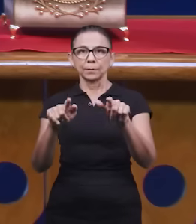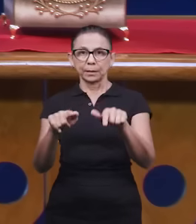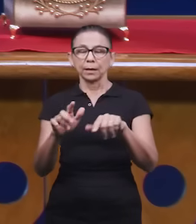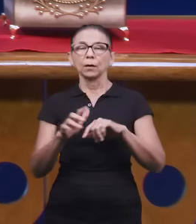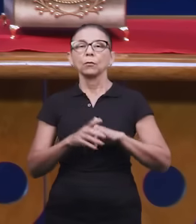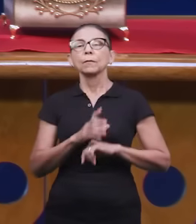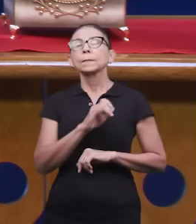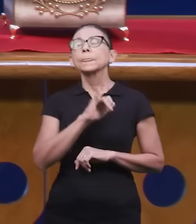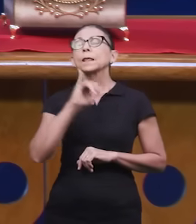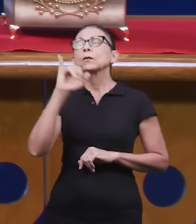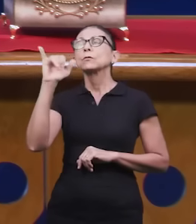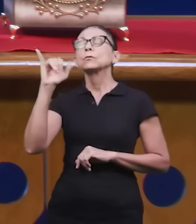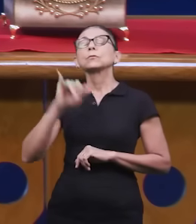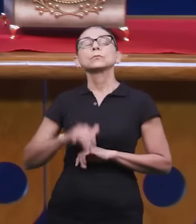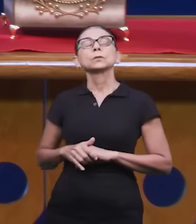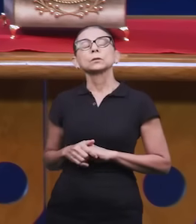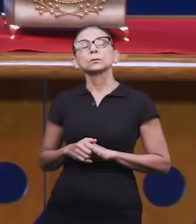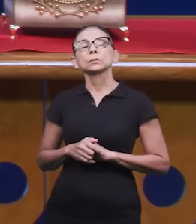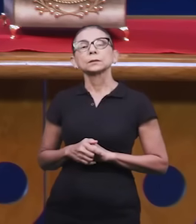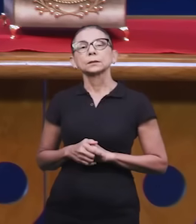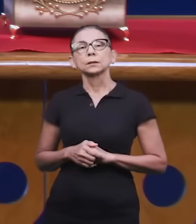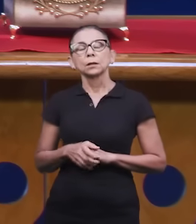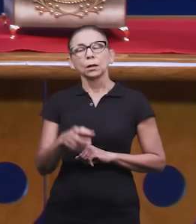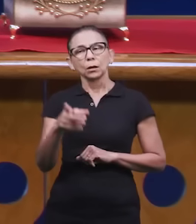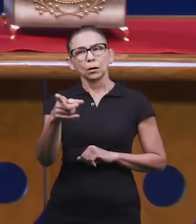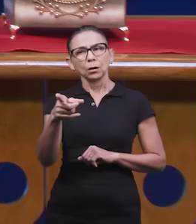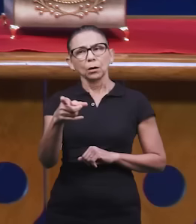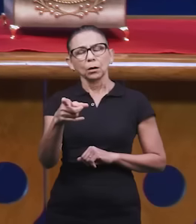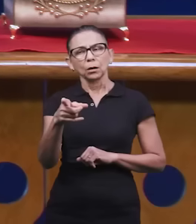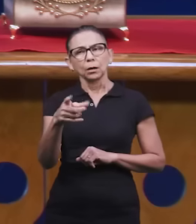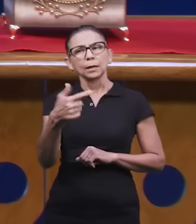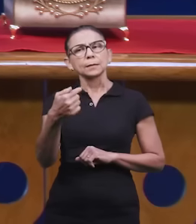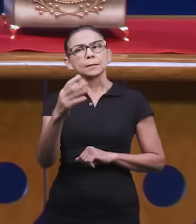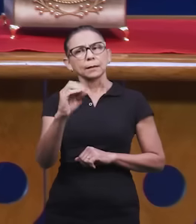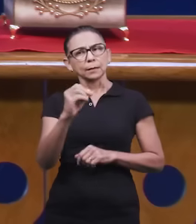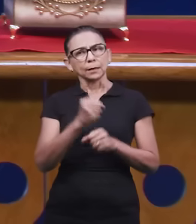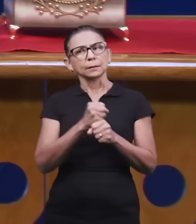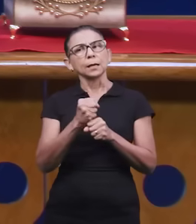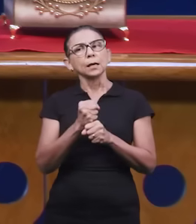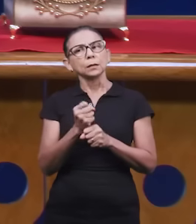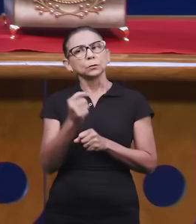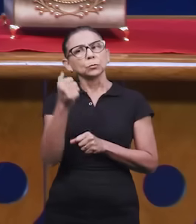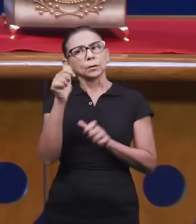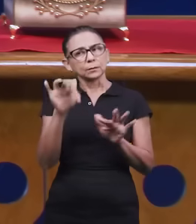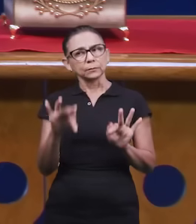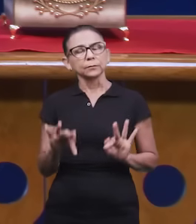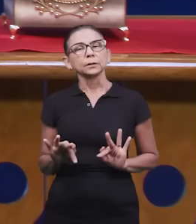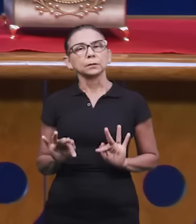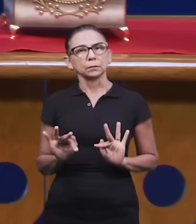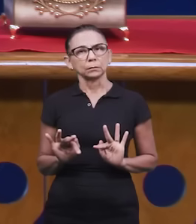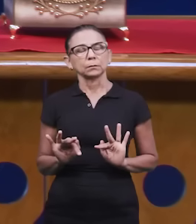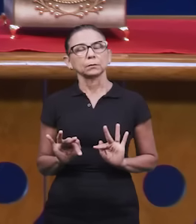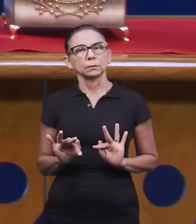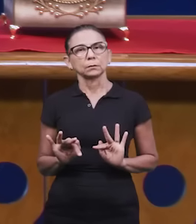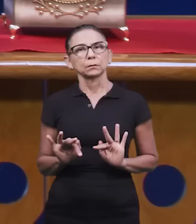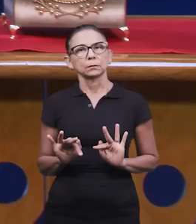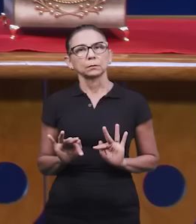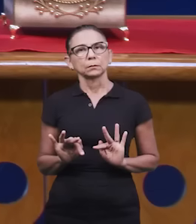a Daniel que estava confirmado, com 70 anos, estava chegando ao final